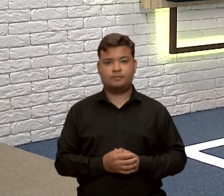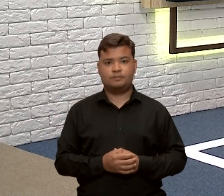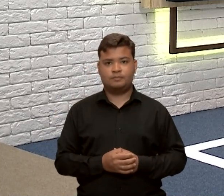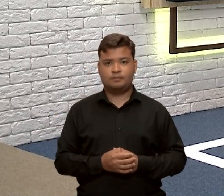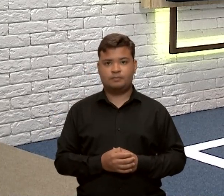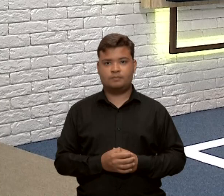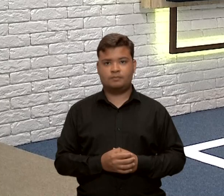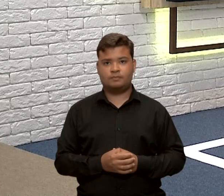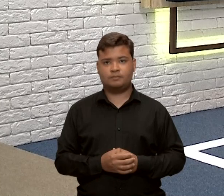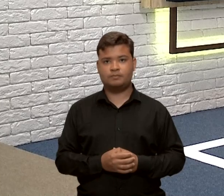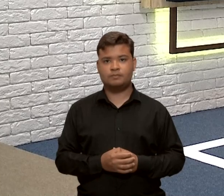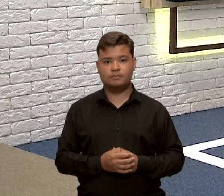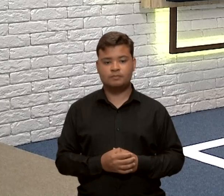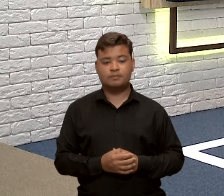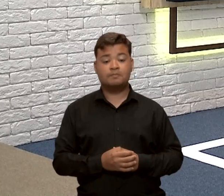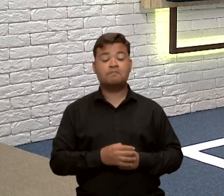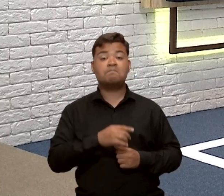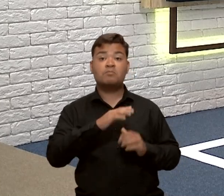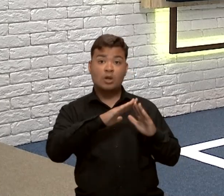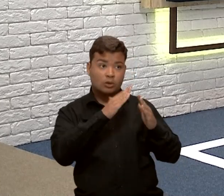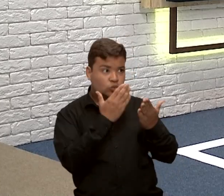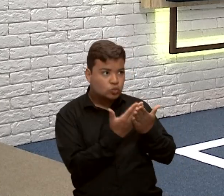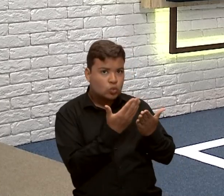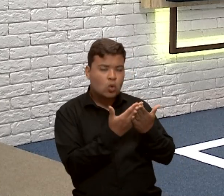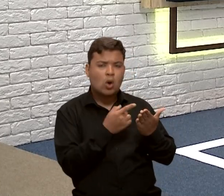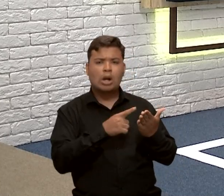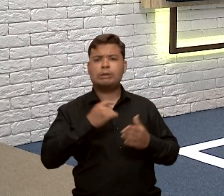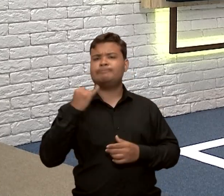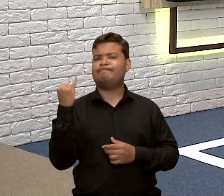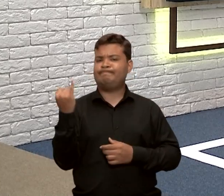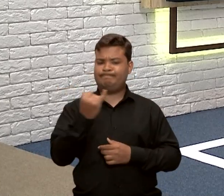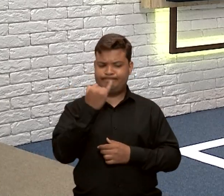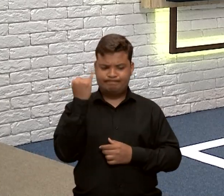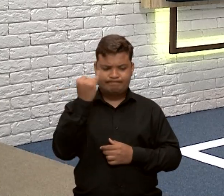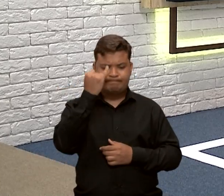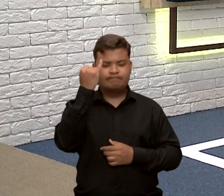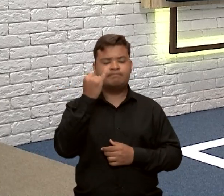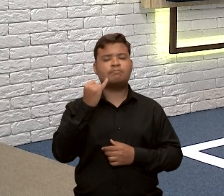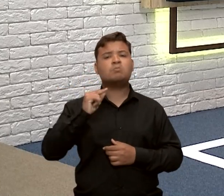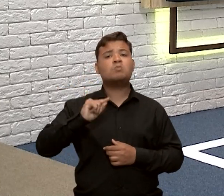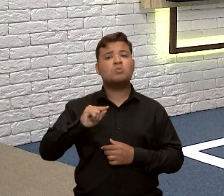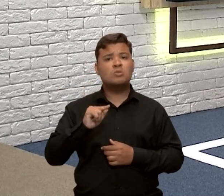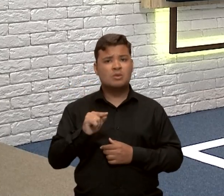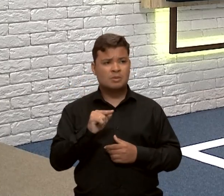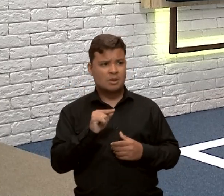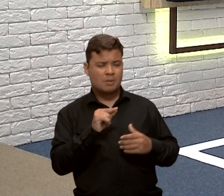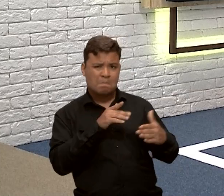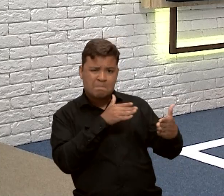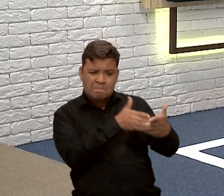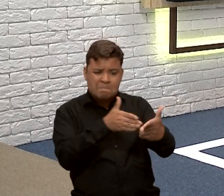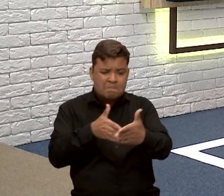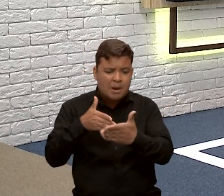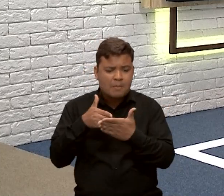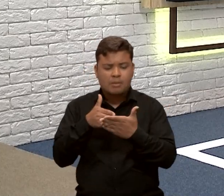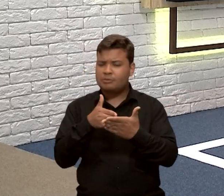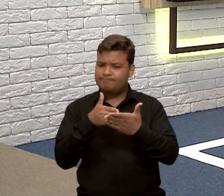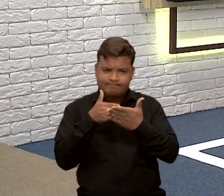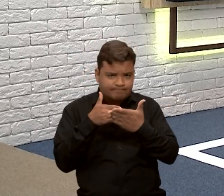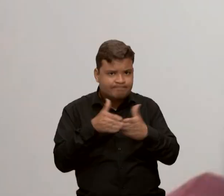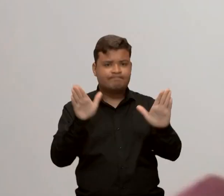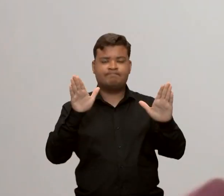A escola é um instrumento, Camila, importantíssimo, né, para eliminar essas barreiras, né, como o